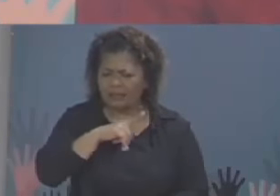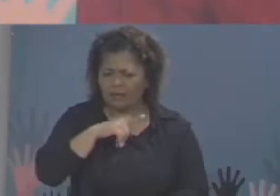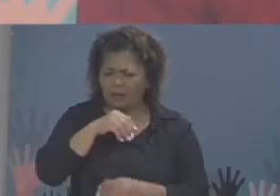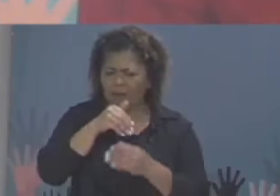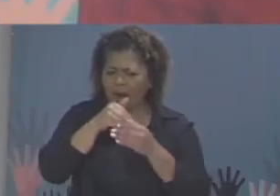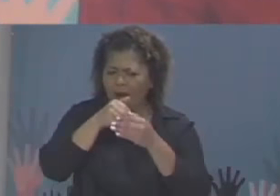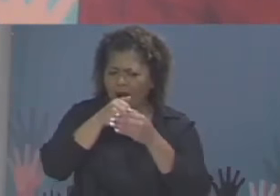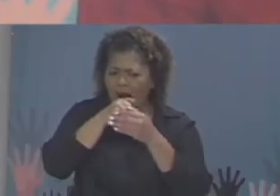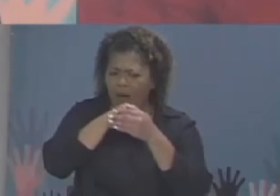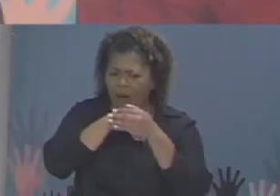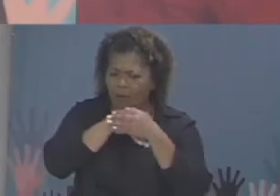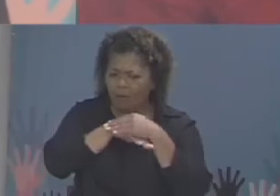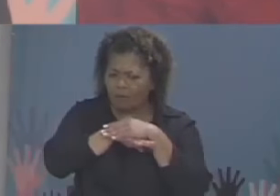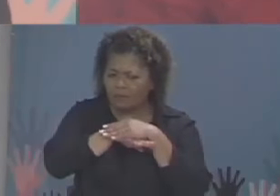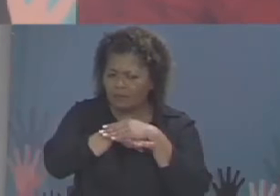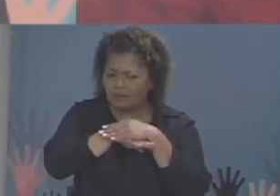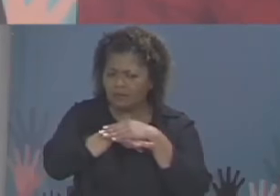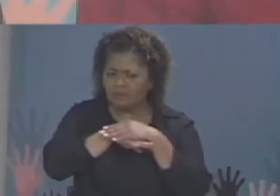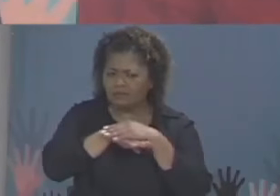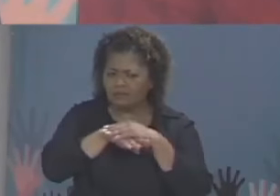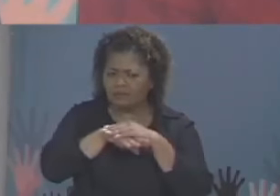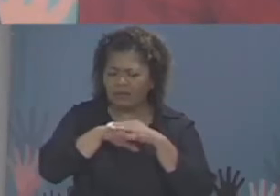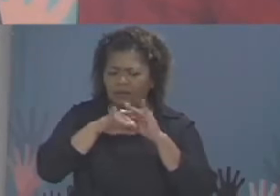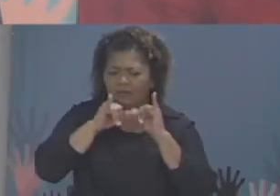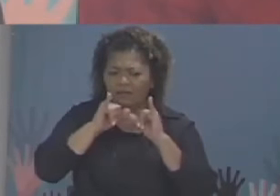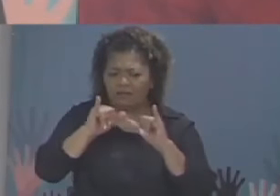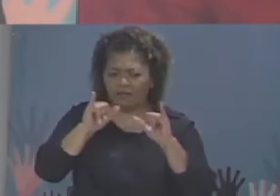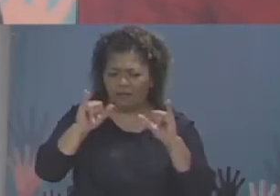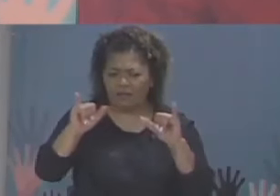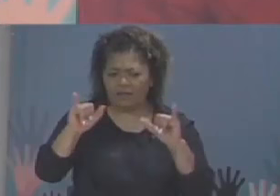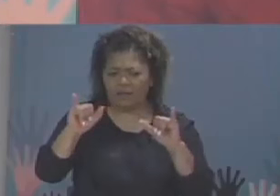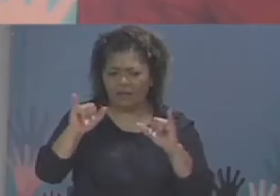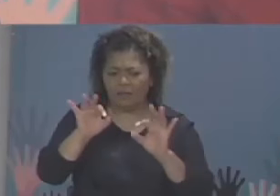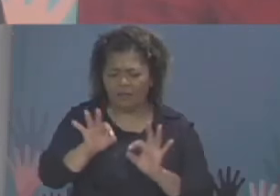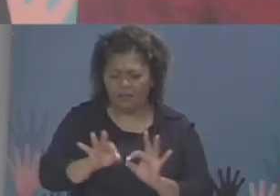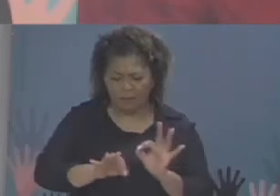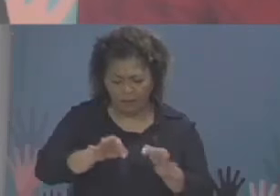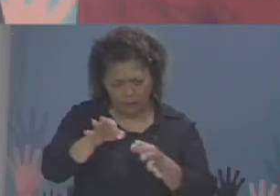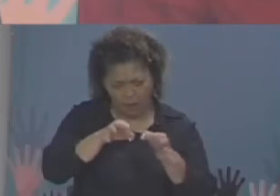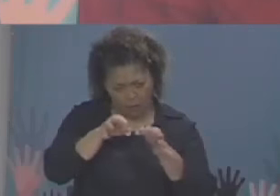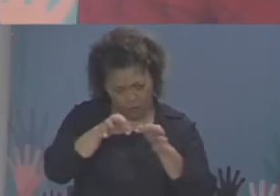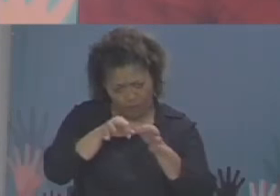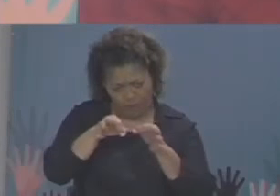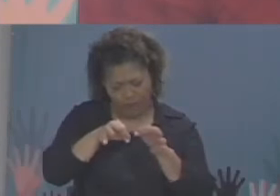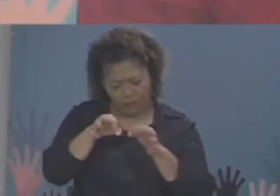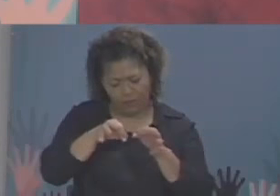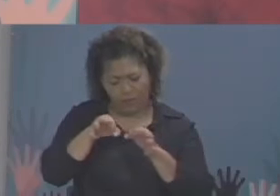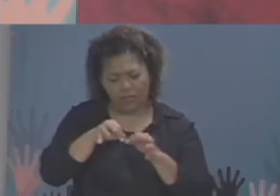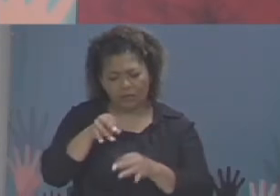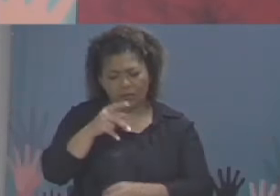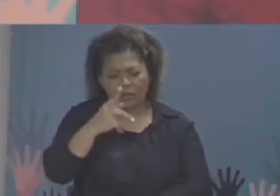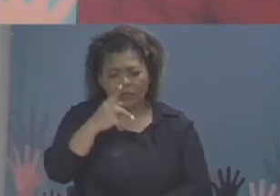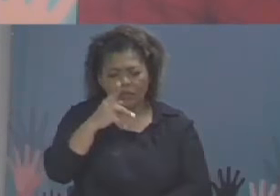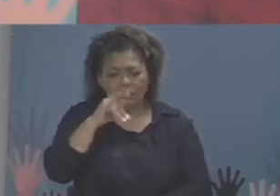o projeto do piso, o tal projeto do piso apoiado e amplamente divulgado pela chapa e